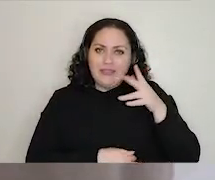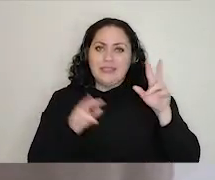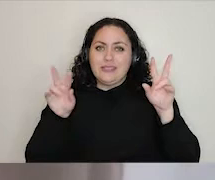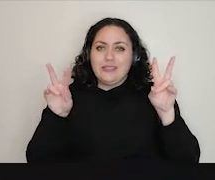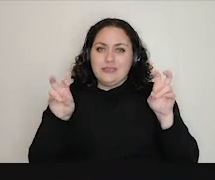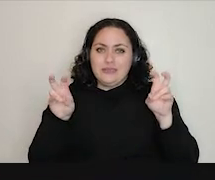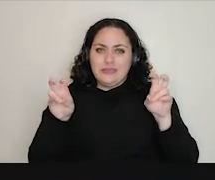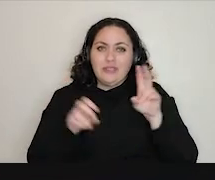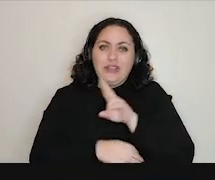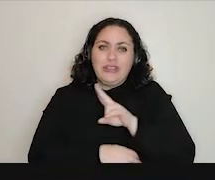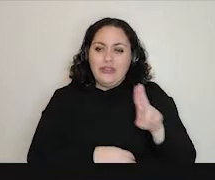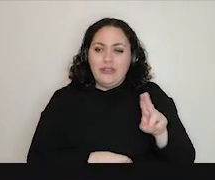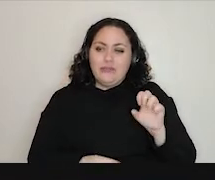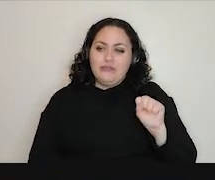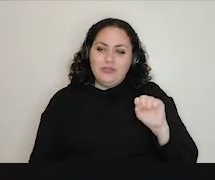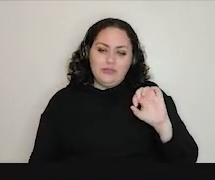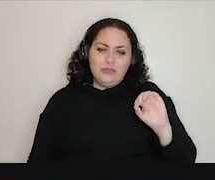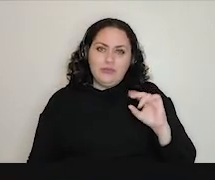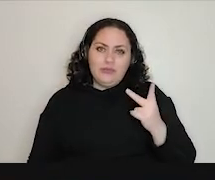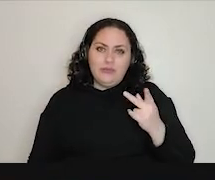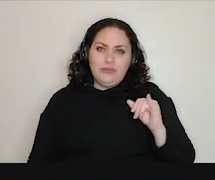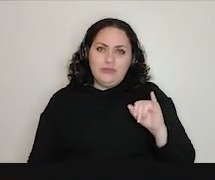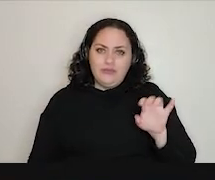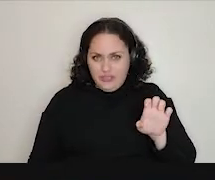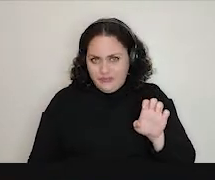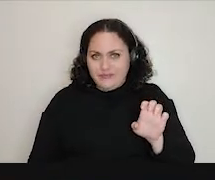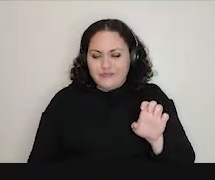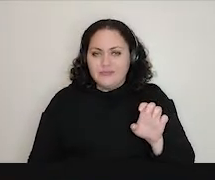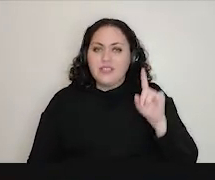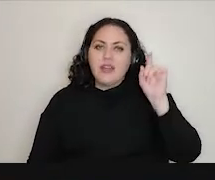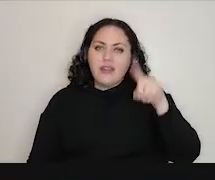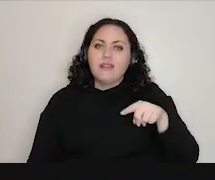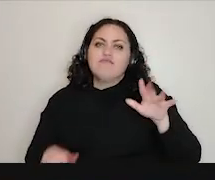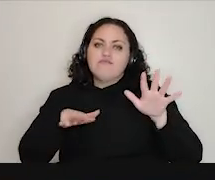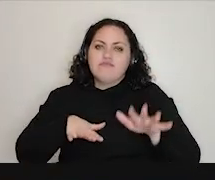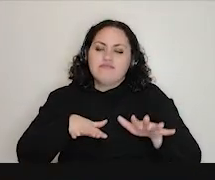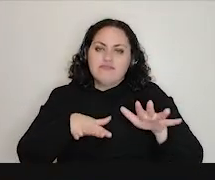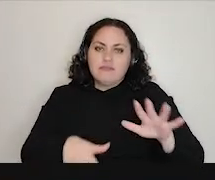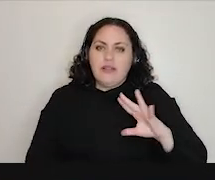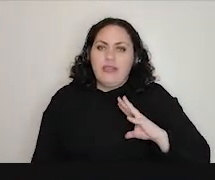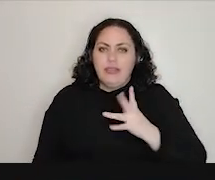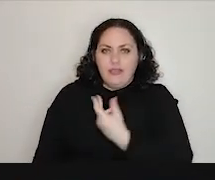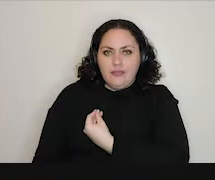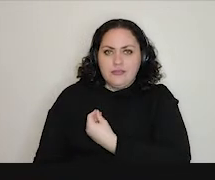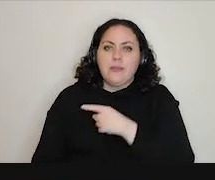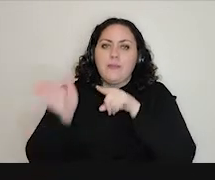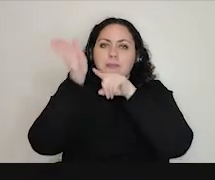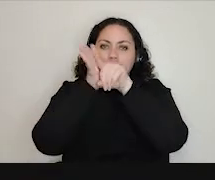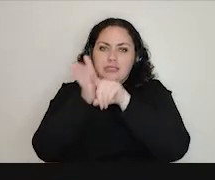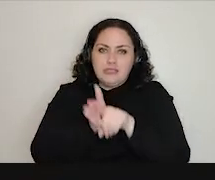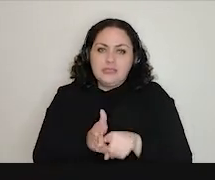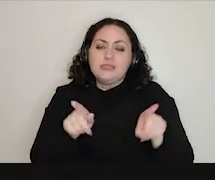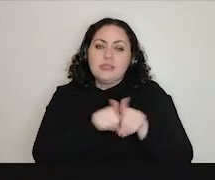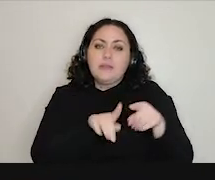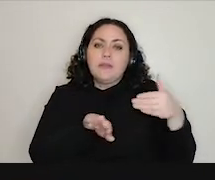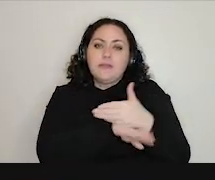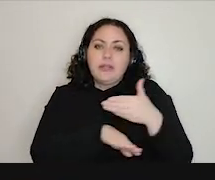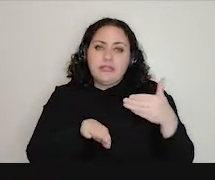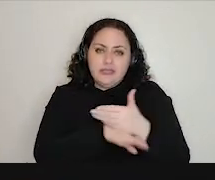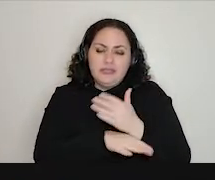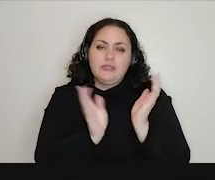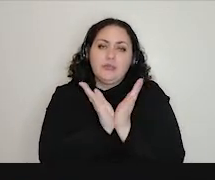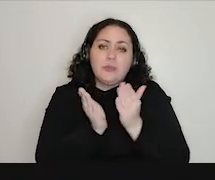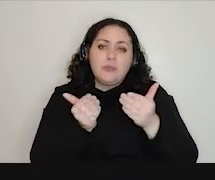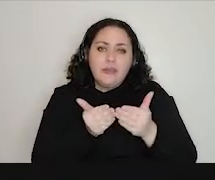Sophie Novo Fonseca Guerreiro. Ela é ativista trans, pesquisadora, membro do Comitê Técnico de Saúde